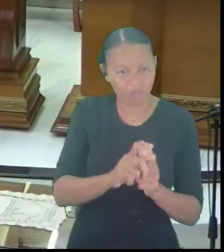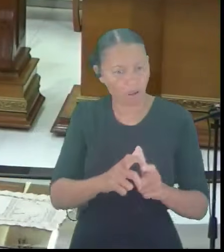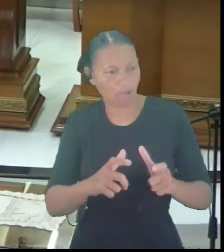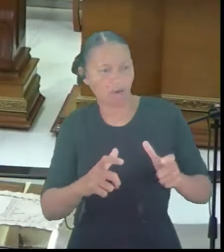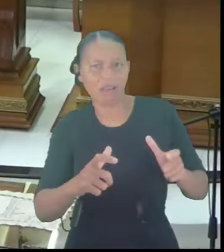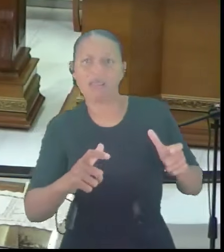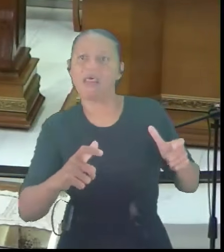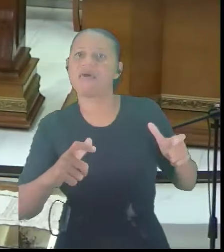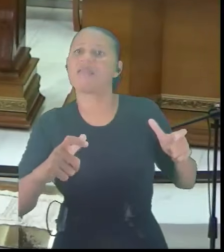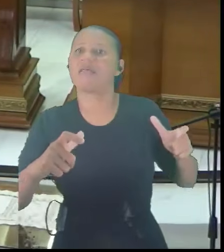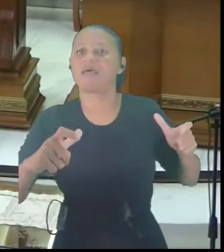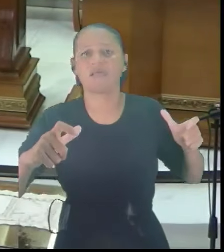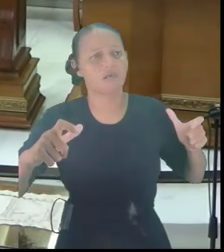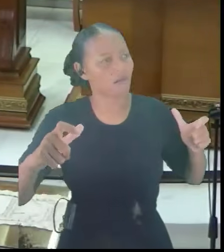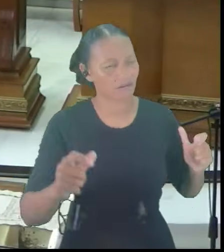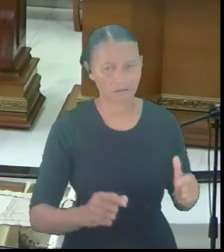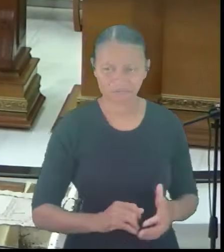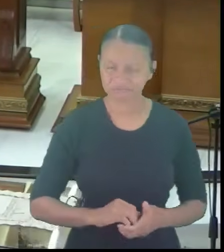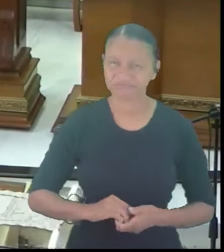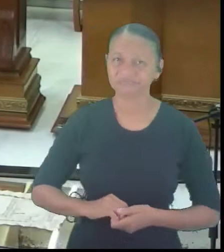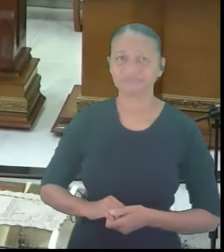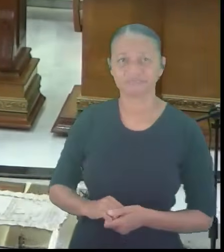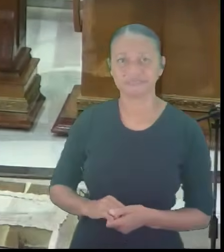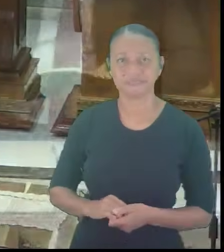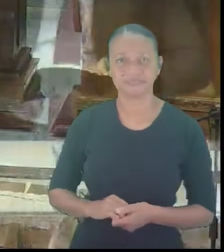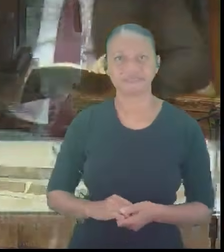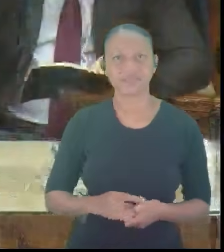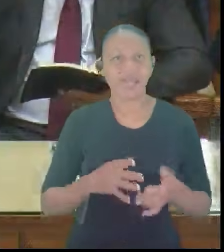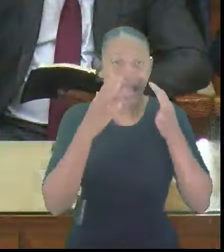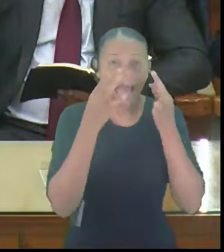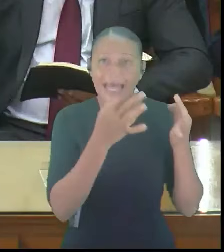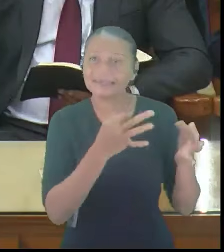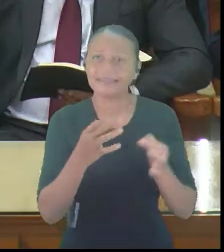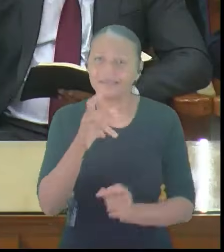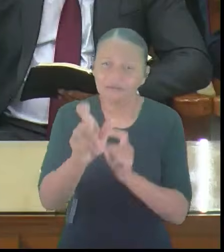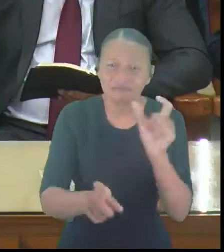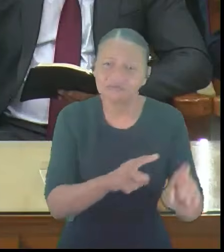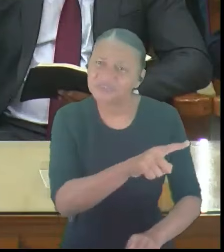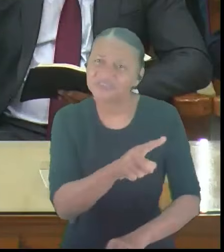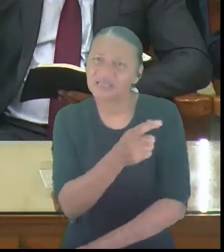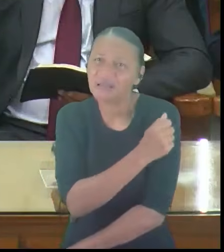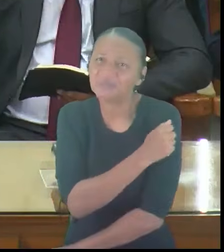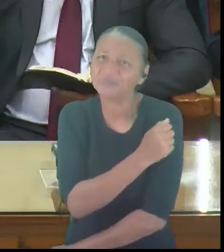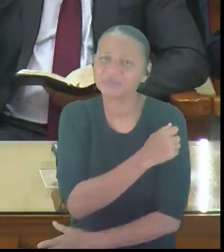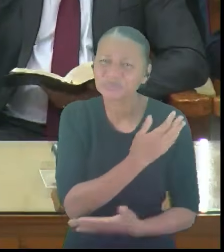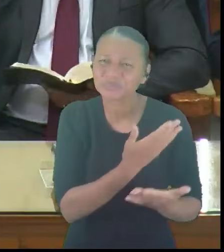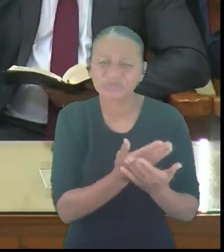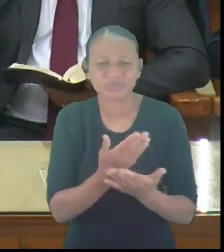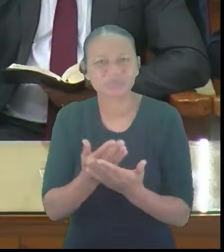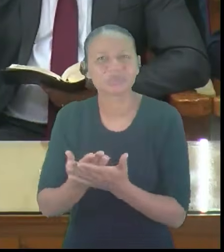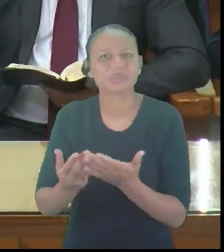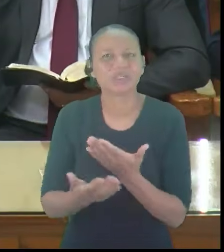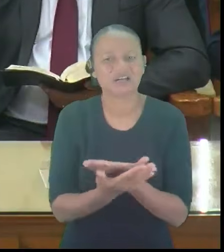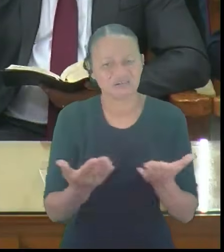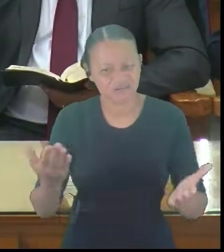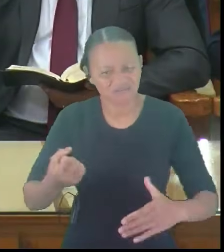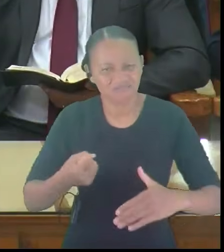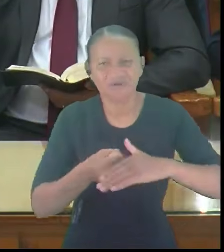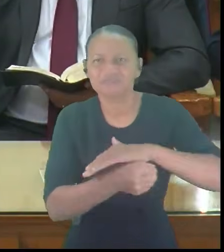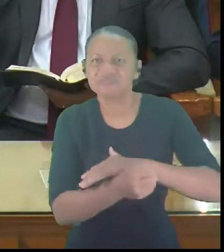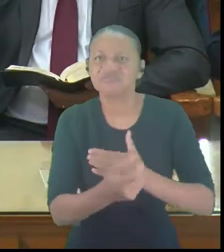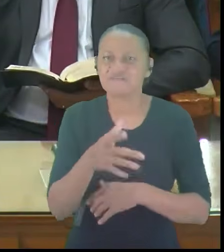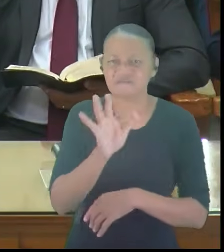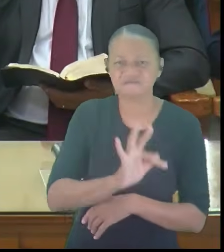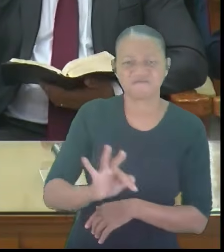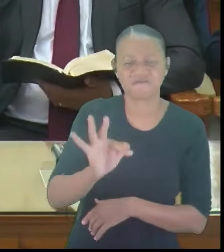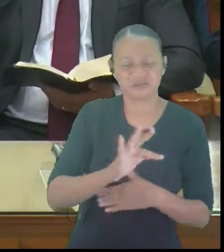crescia cada vez mais. Atenção, senhores estudantes. Senhores estudantes que vão para as faculdades e